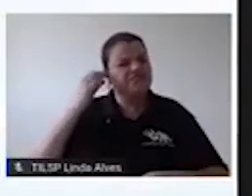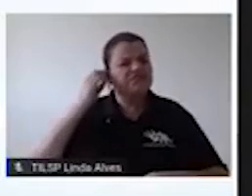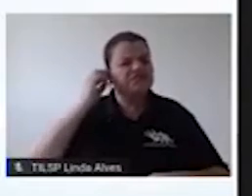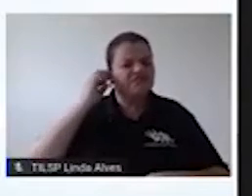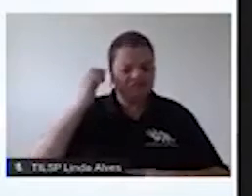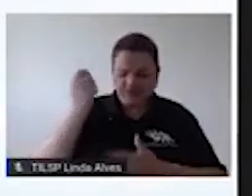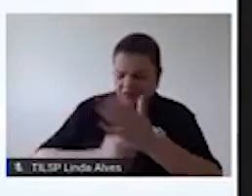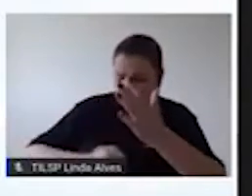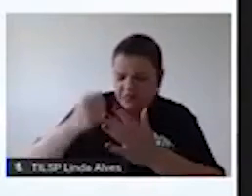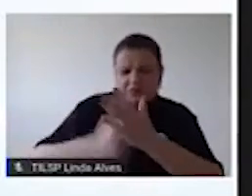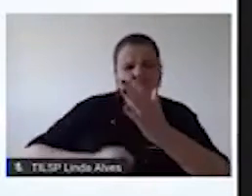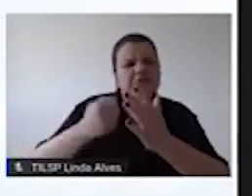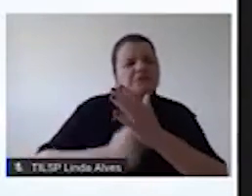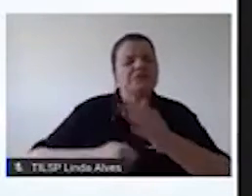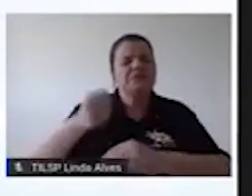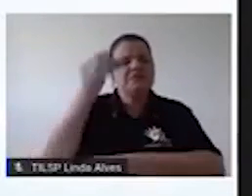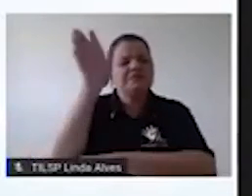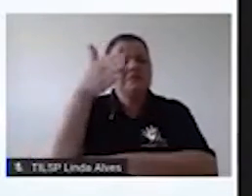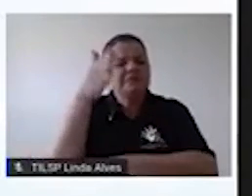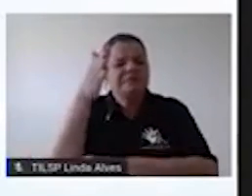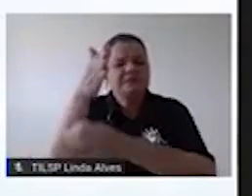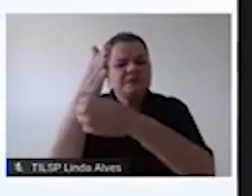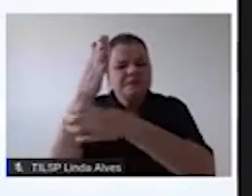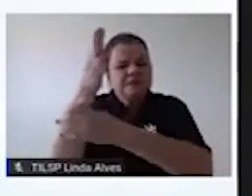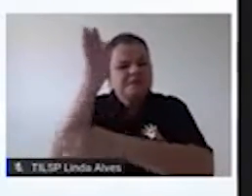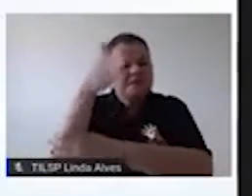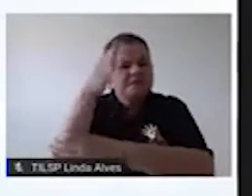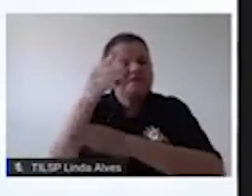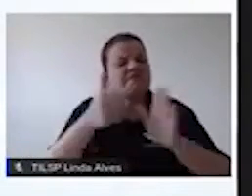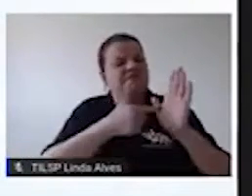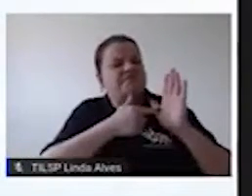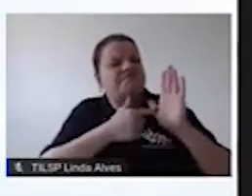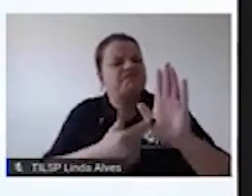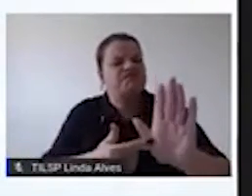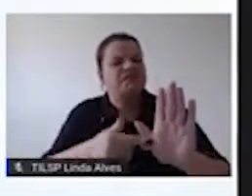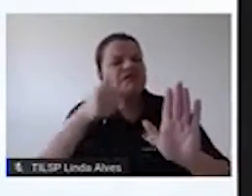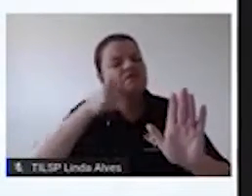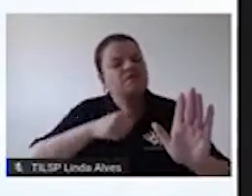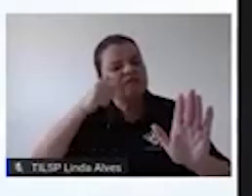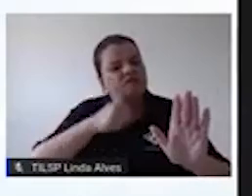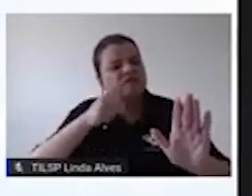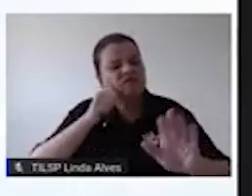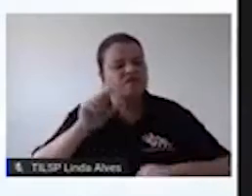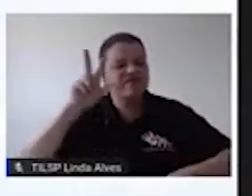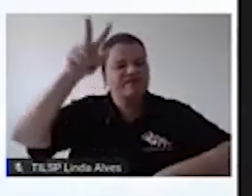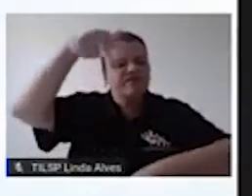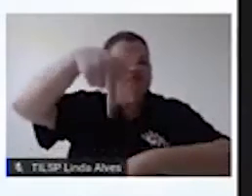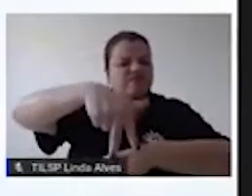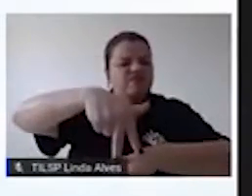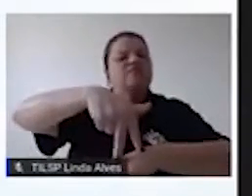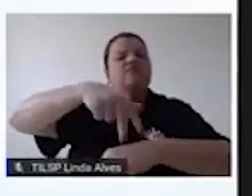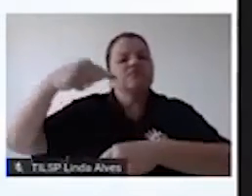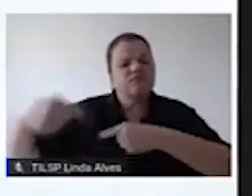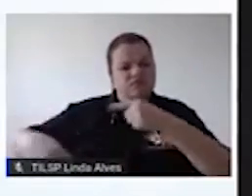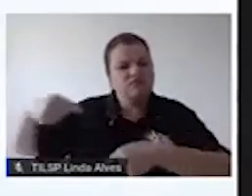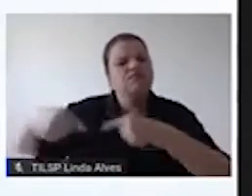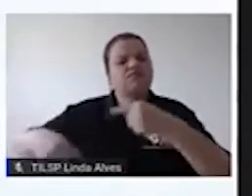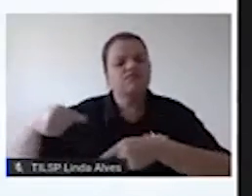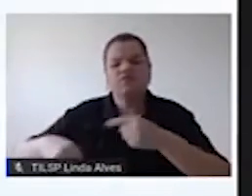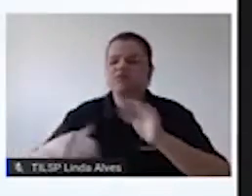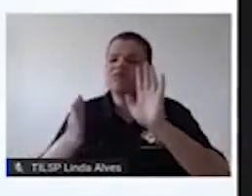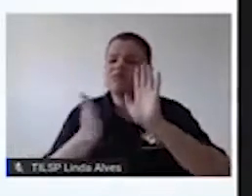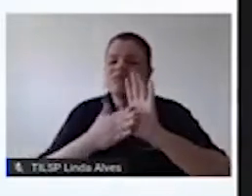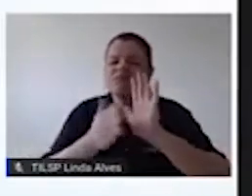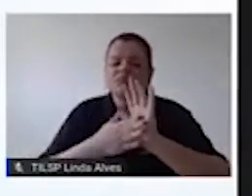sua luta, as suas bandeiras, para ter ali uma representação política que possa trazer a pauta de gênero